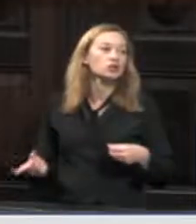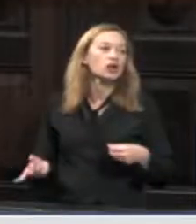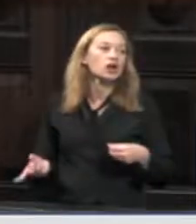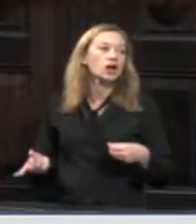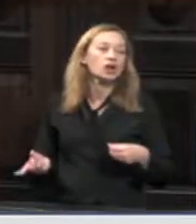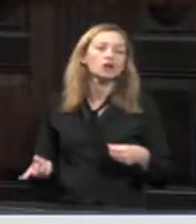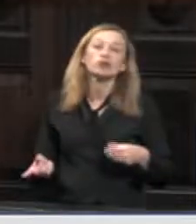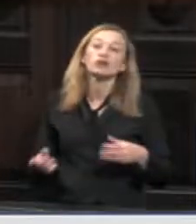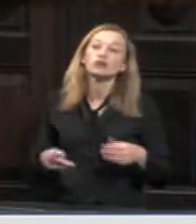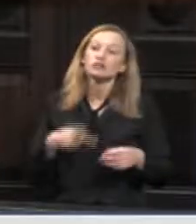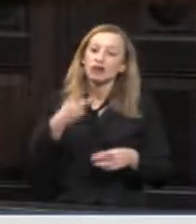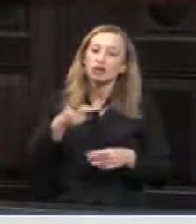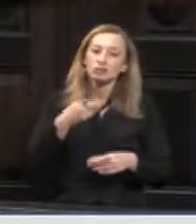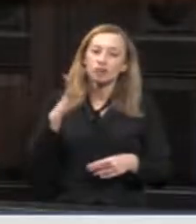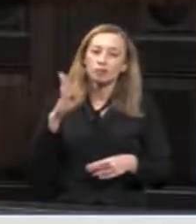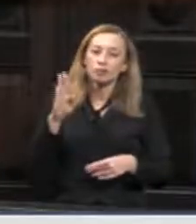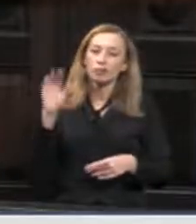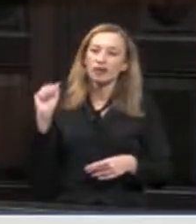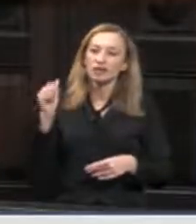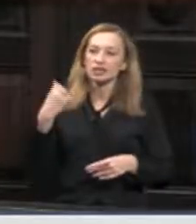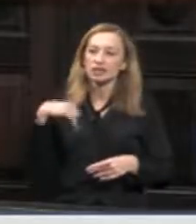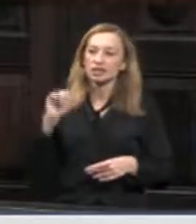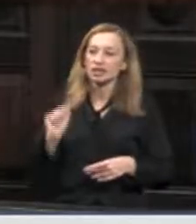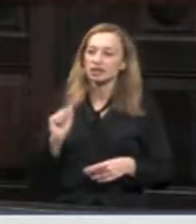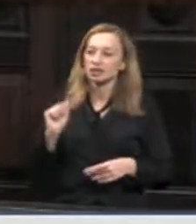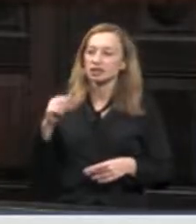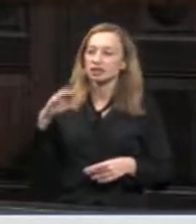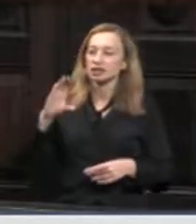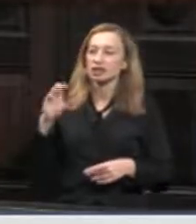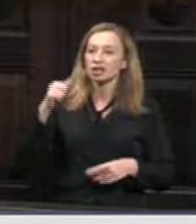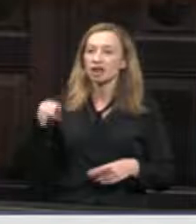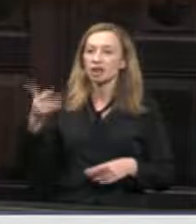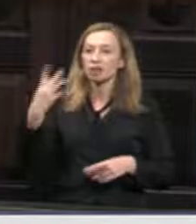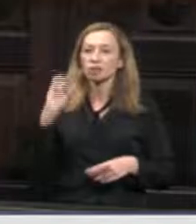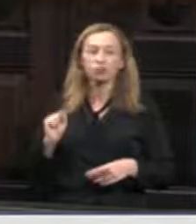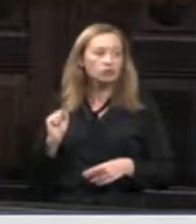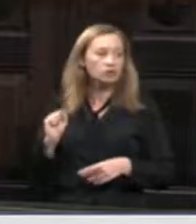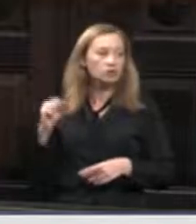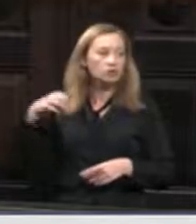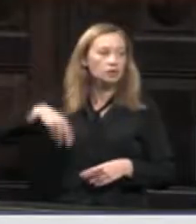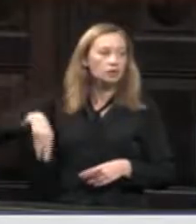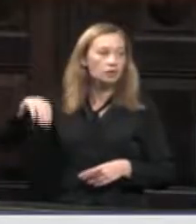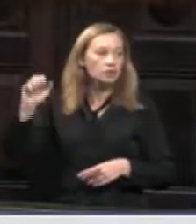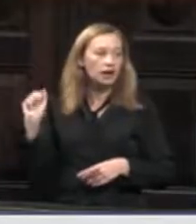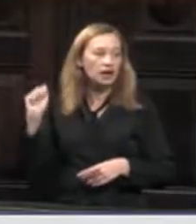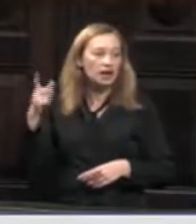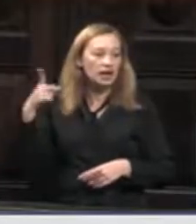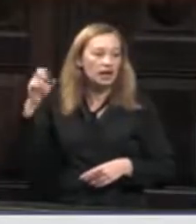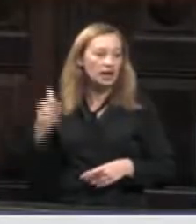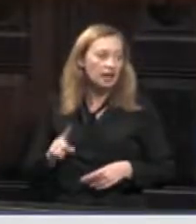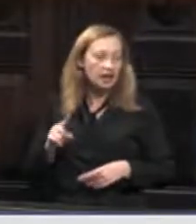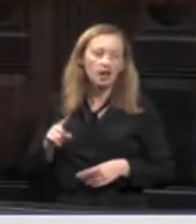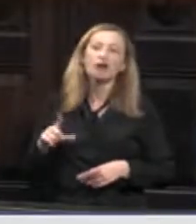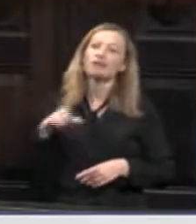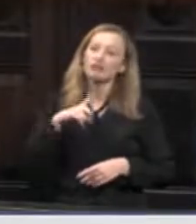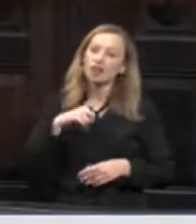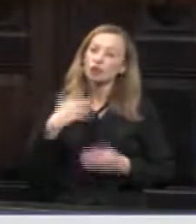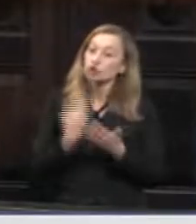Campos Macaé. Senhor presidente, para você ter uma ideia, há um estudo feito